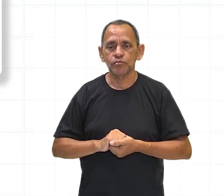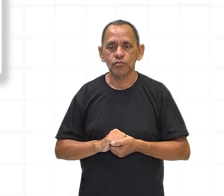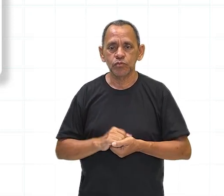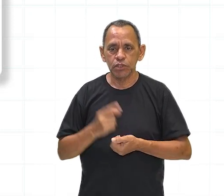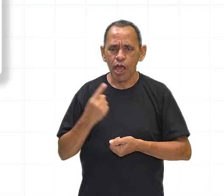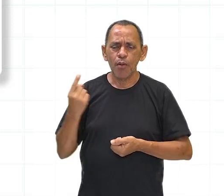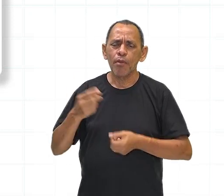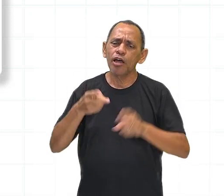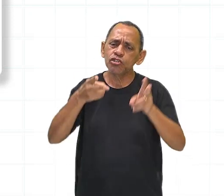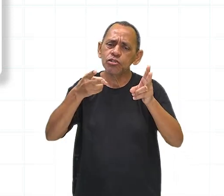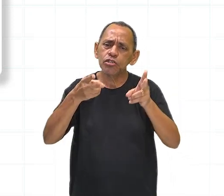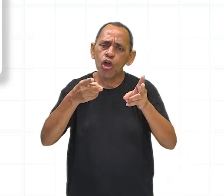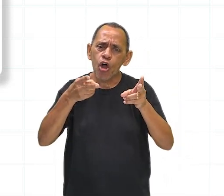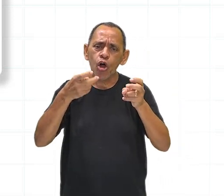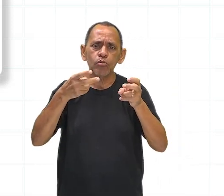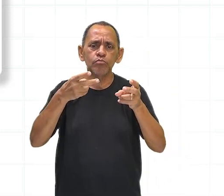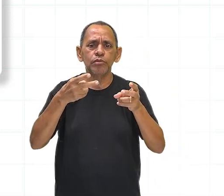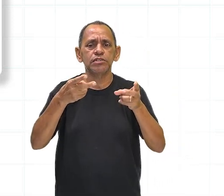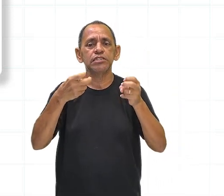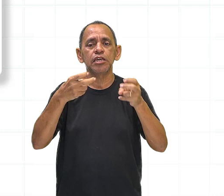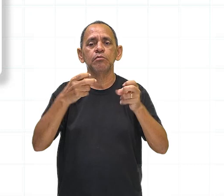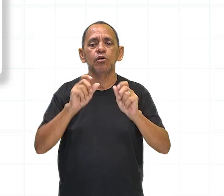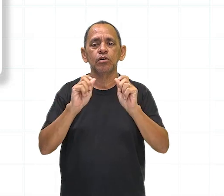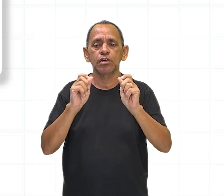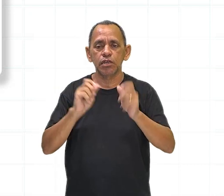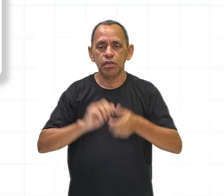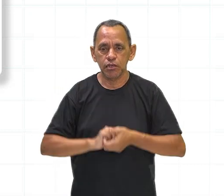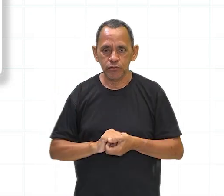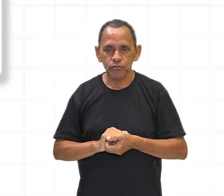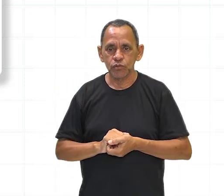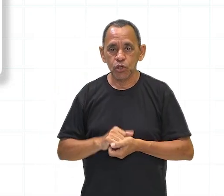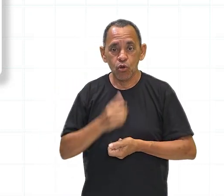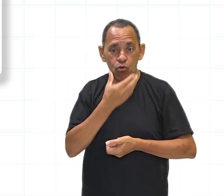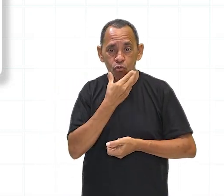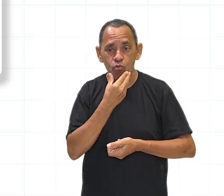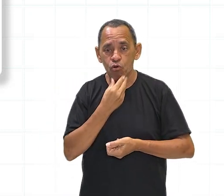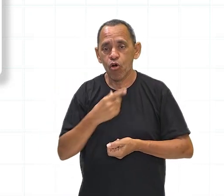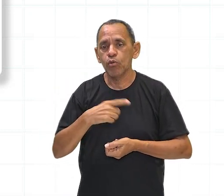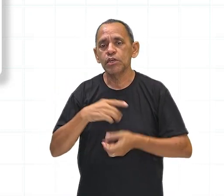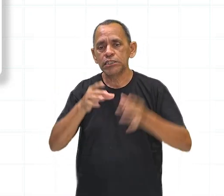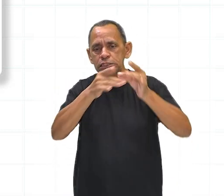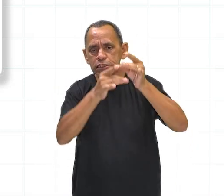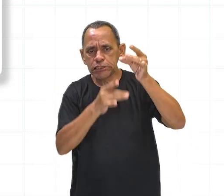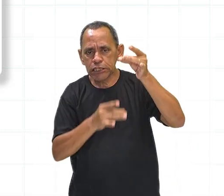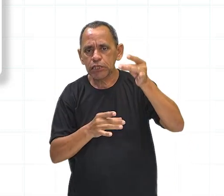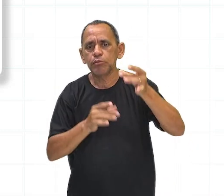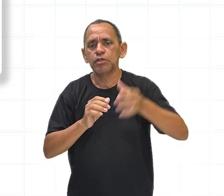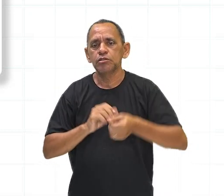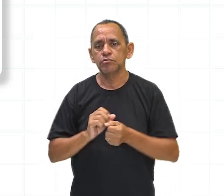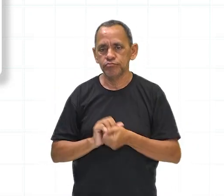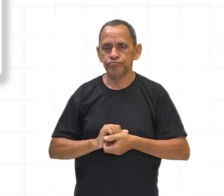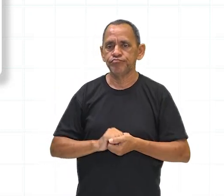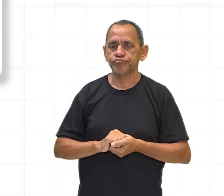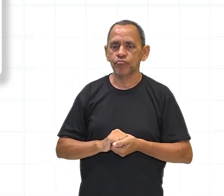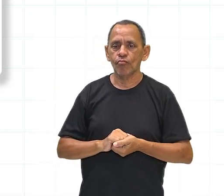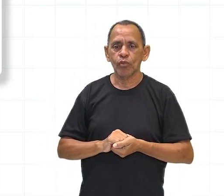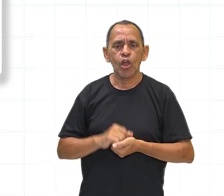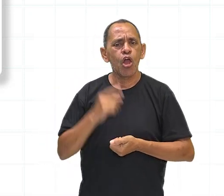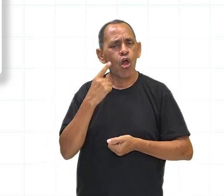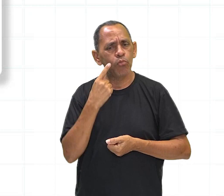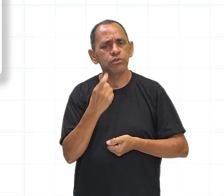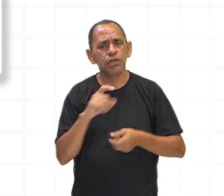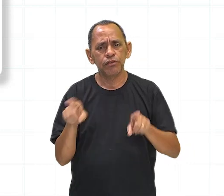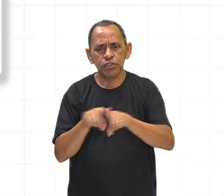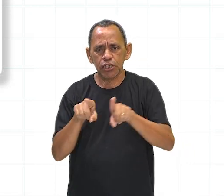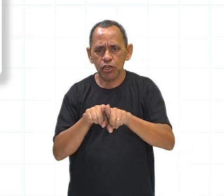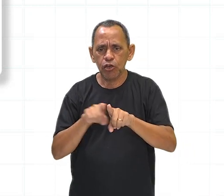gente consegue observar ali um corpo de um indivíduo do sexo masculino e, no detalhe, a gente observa ali alguns dos órgãos,